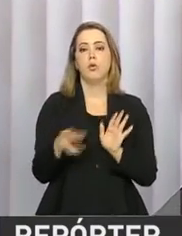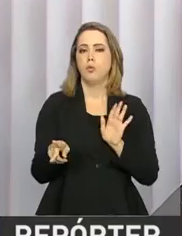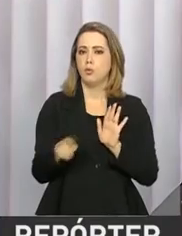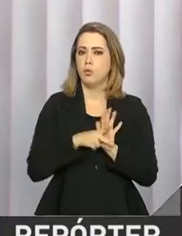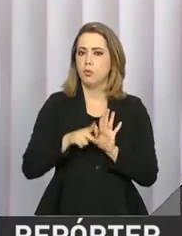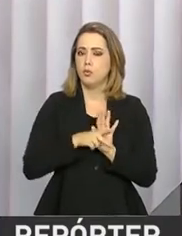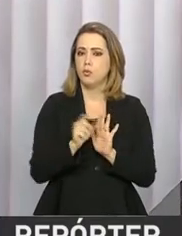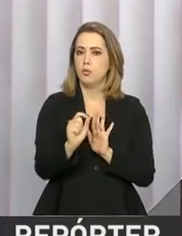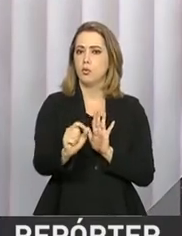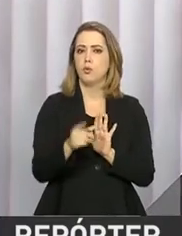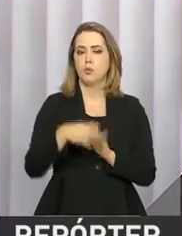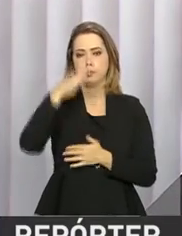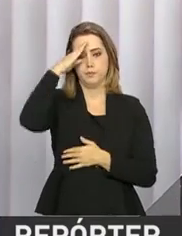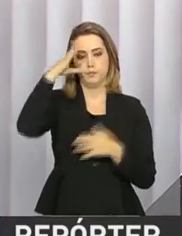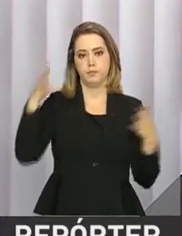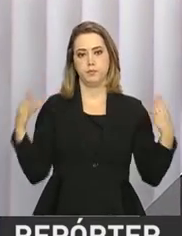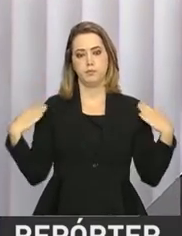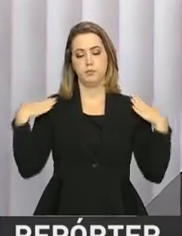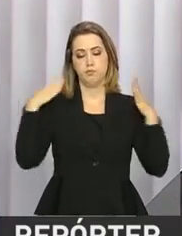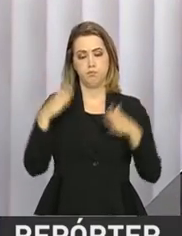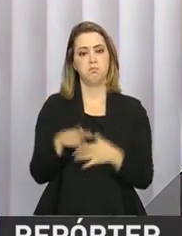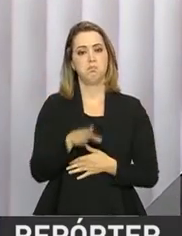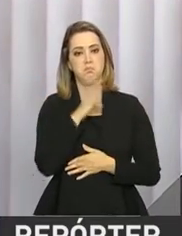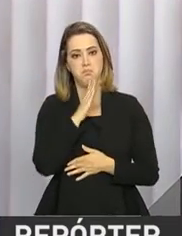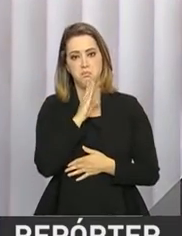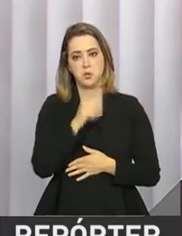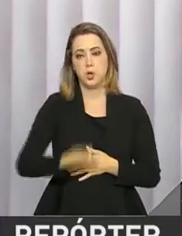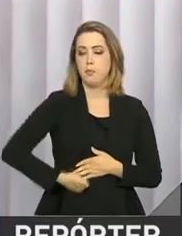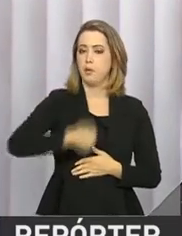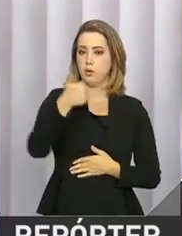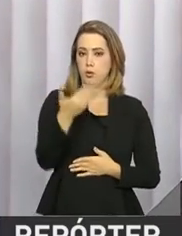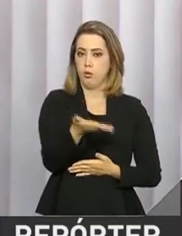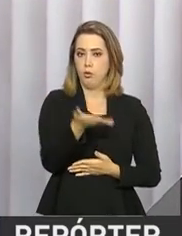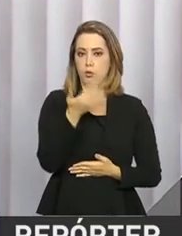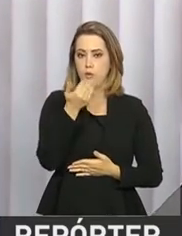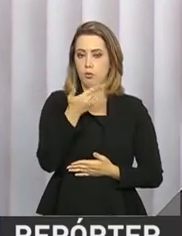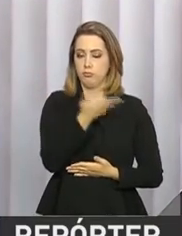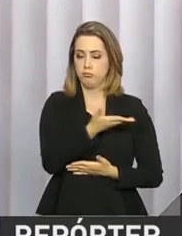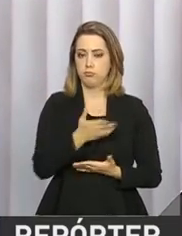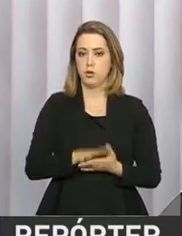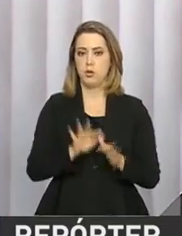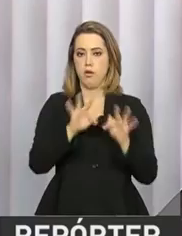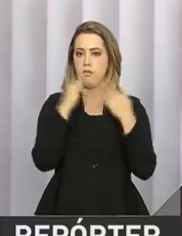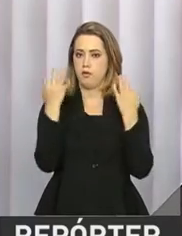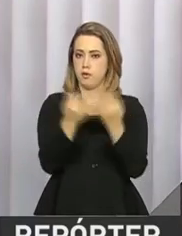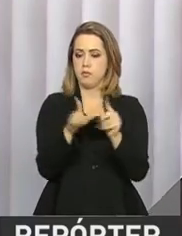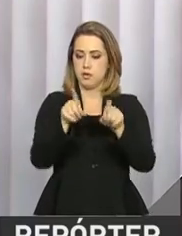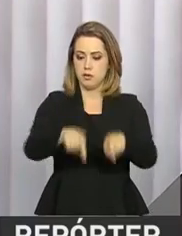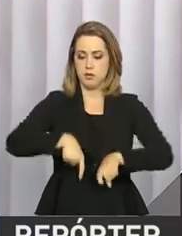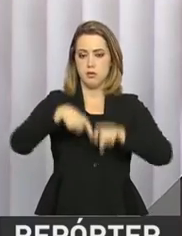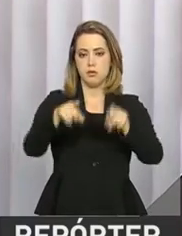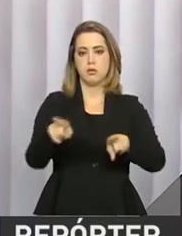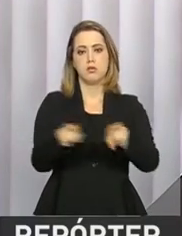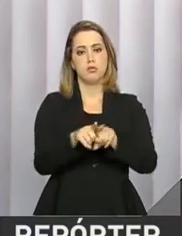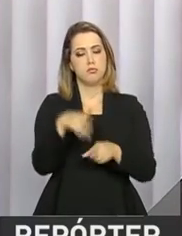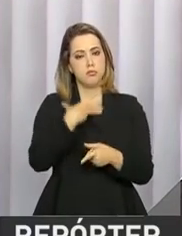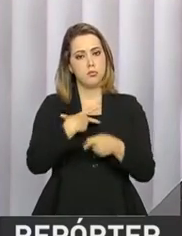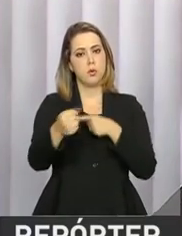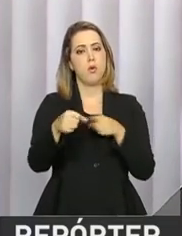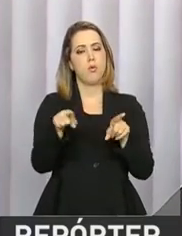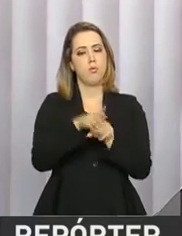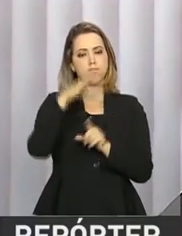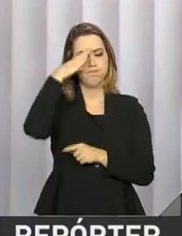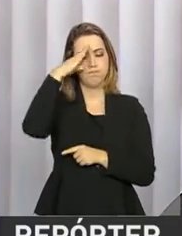exército está reconhecendo isso então a crise porque todo mundo ganha né o agricultor ganha mas também ganham as forças armadas